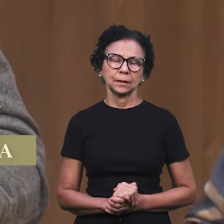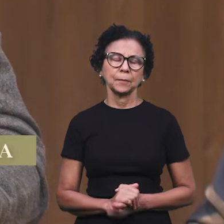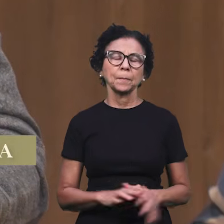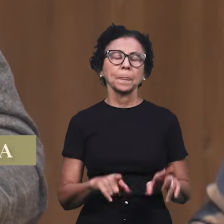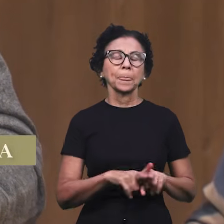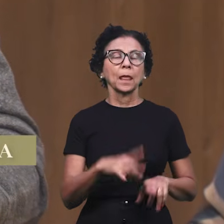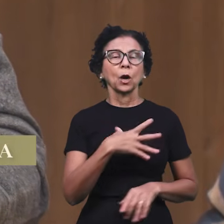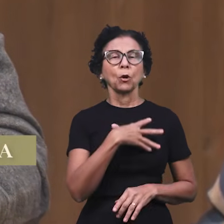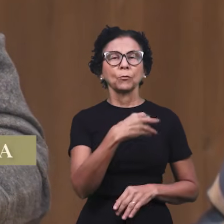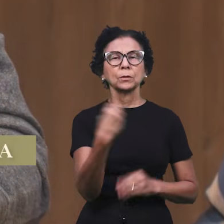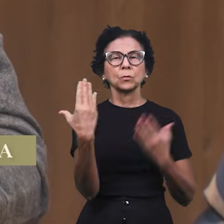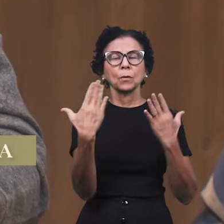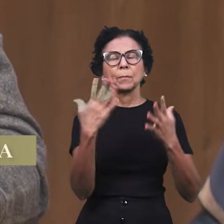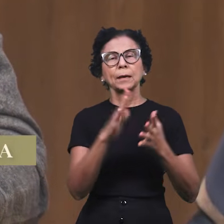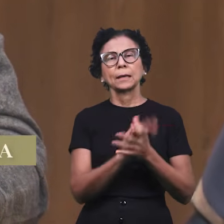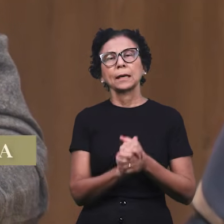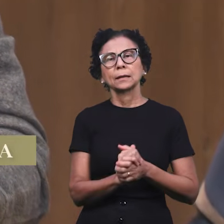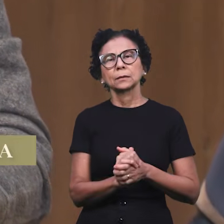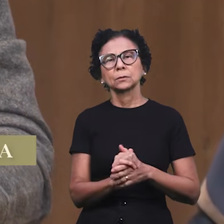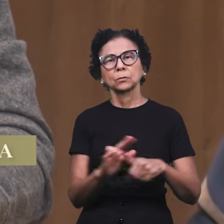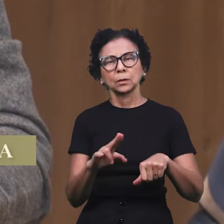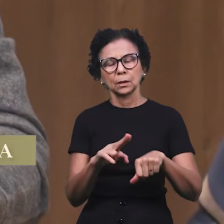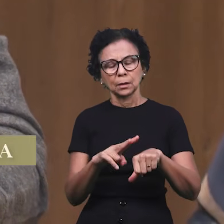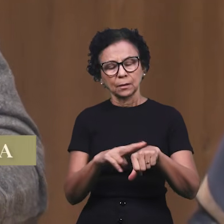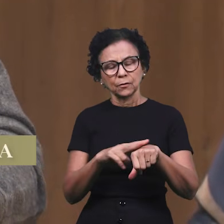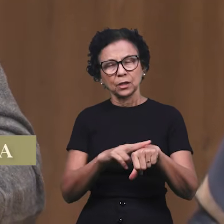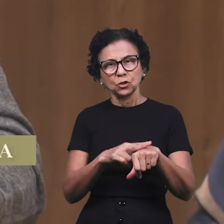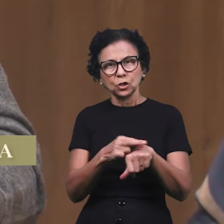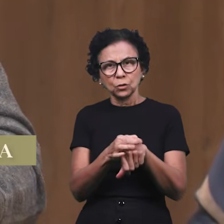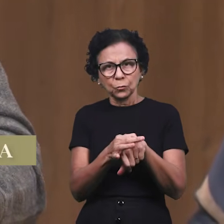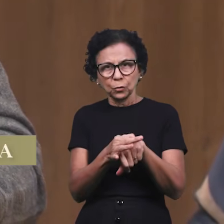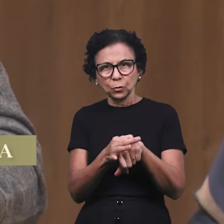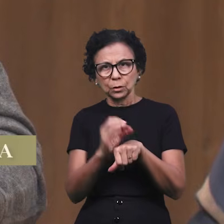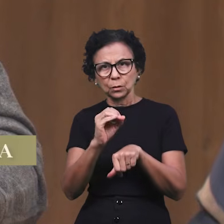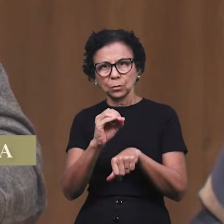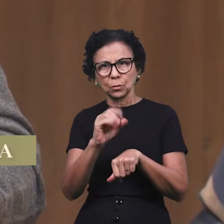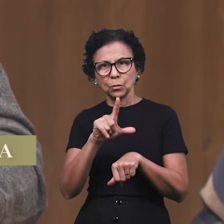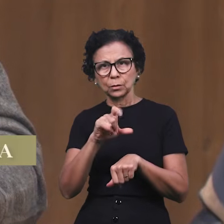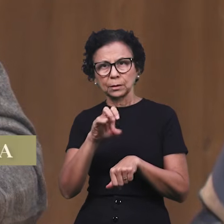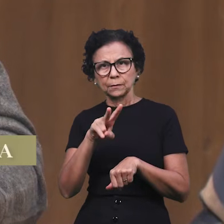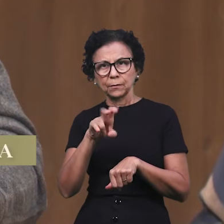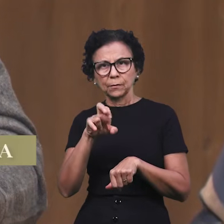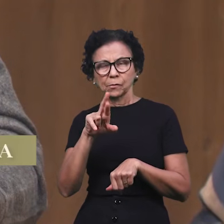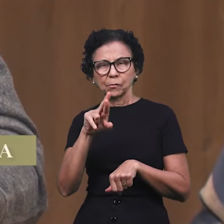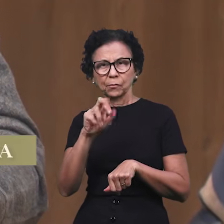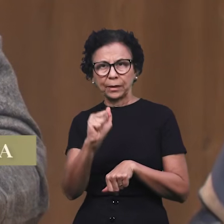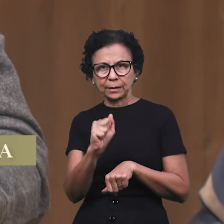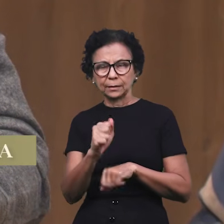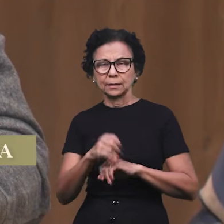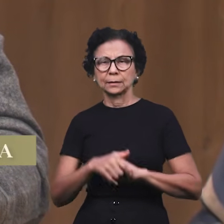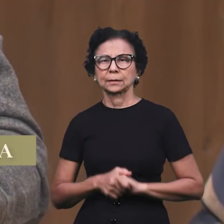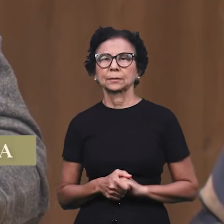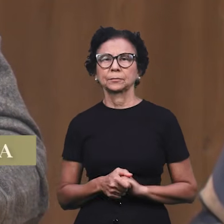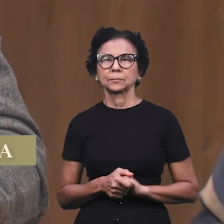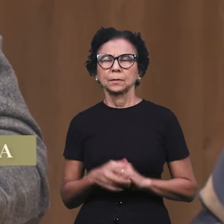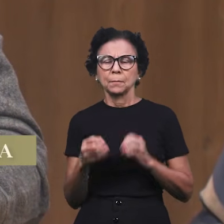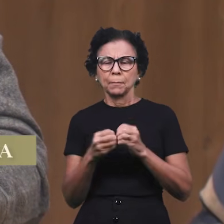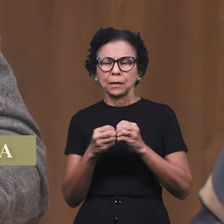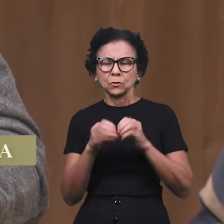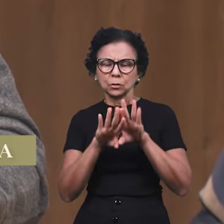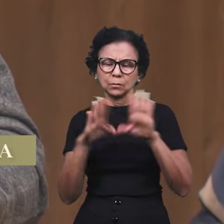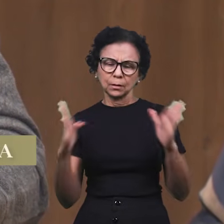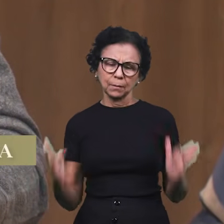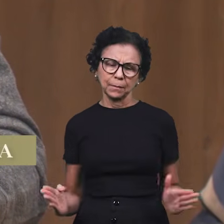Salmos 120 a 134, eles fazem parte desses cânticos, né? E o 128, ele é o